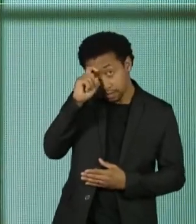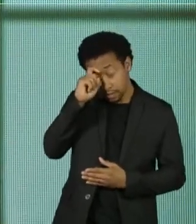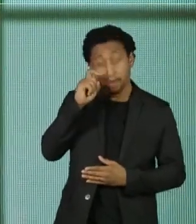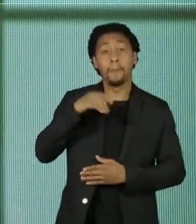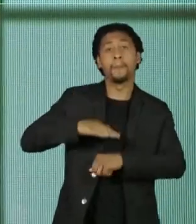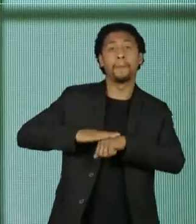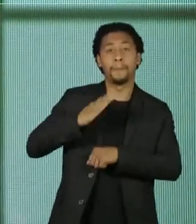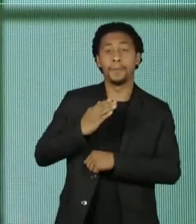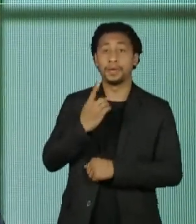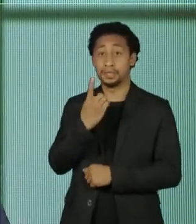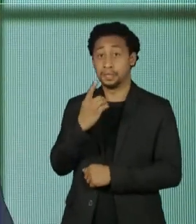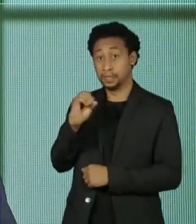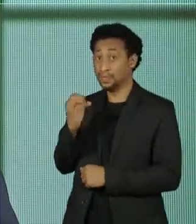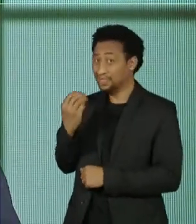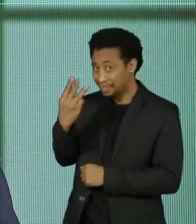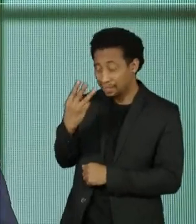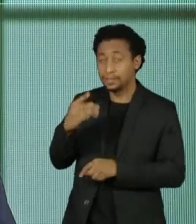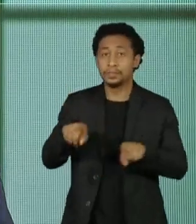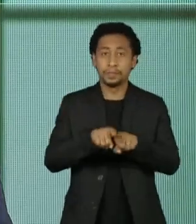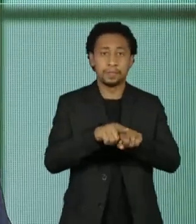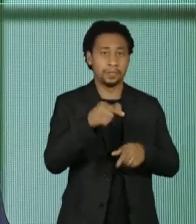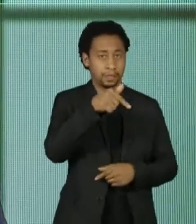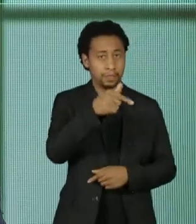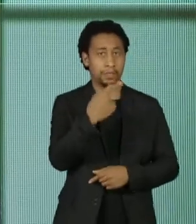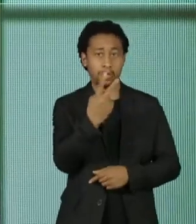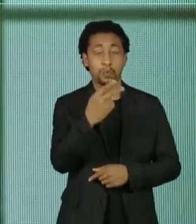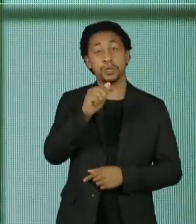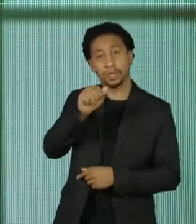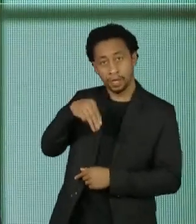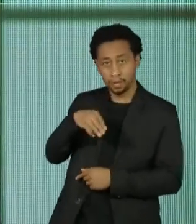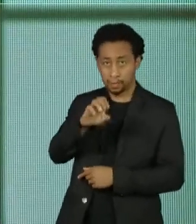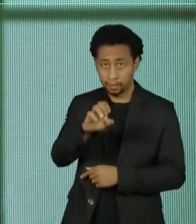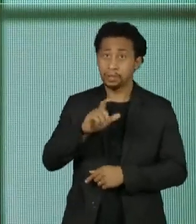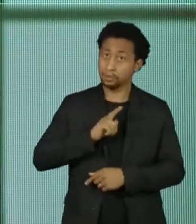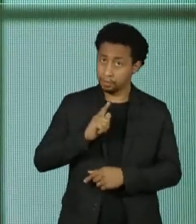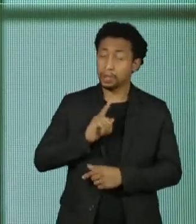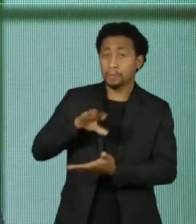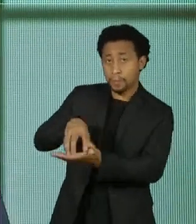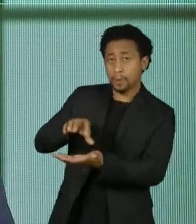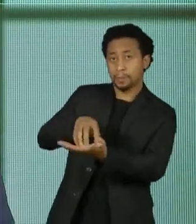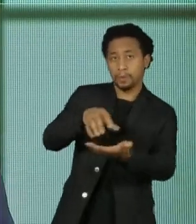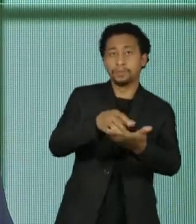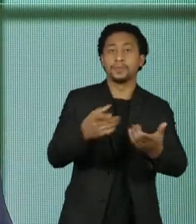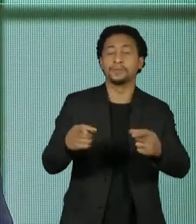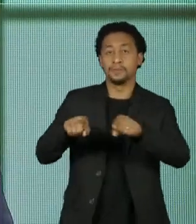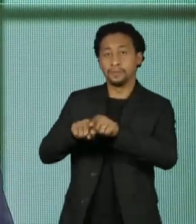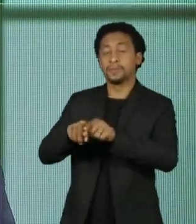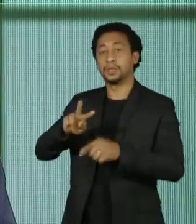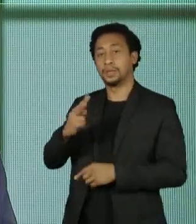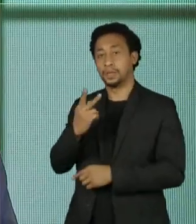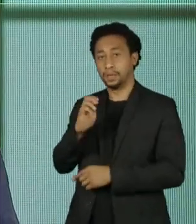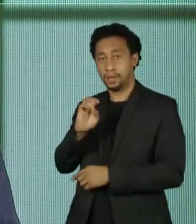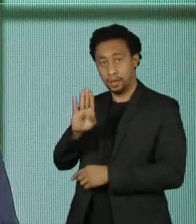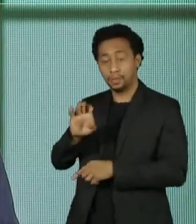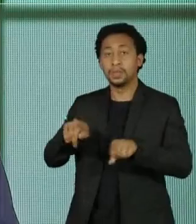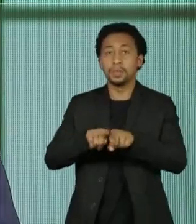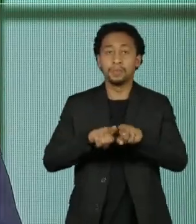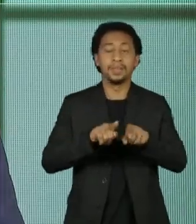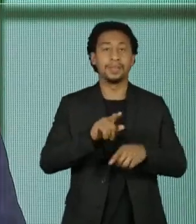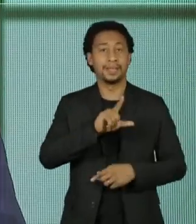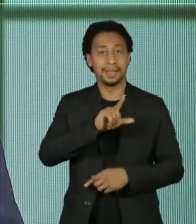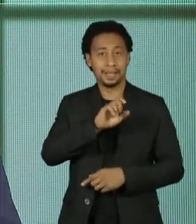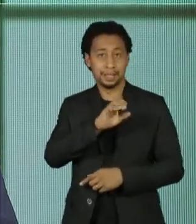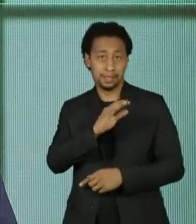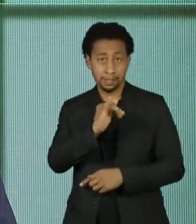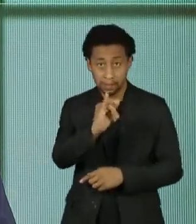estaduais, 62 AMEs, várias ações na rede Luci Montoro, na rede Hebe Camargo, um apoio importante para